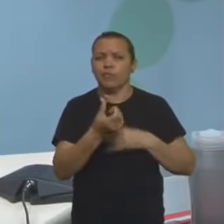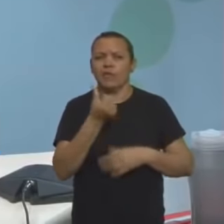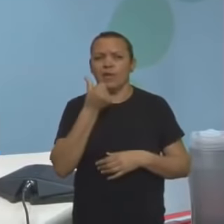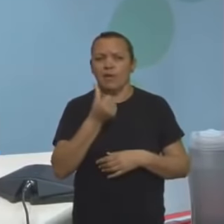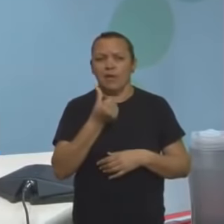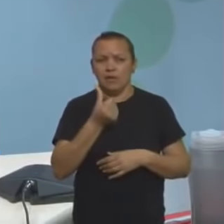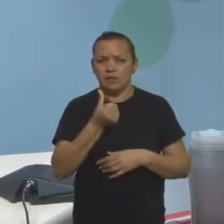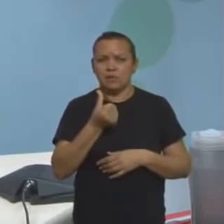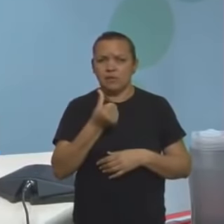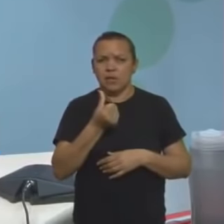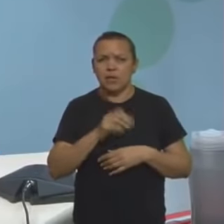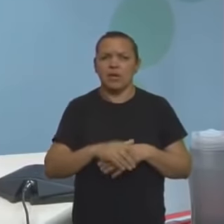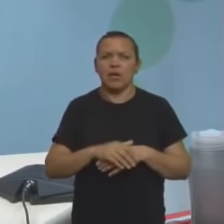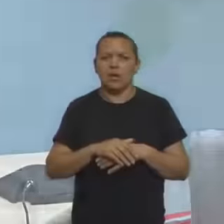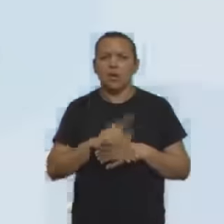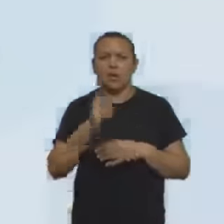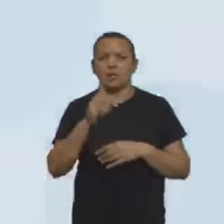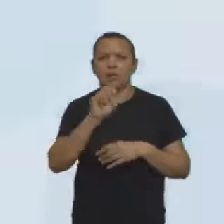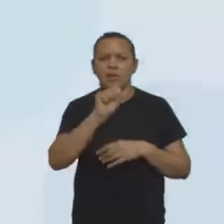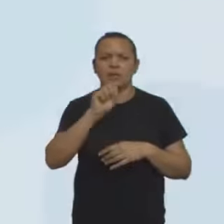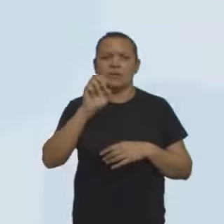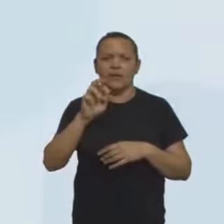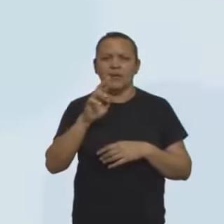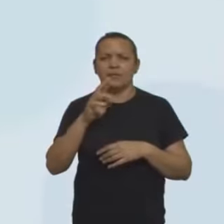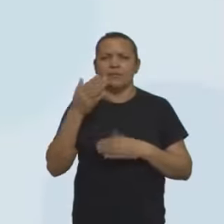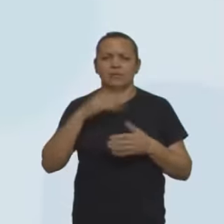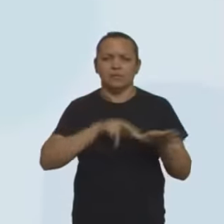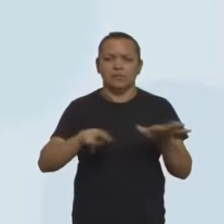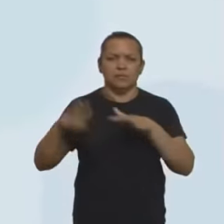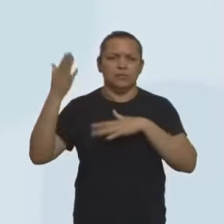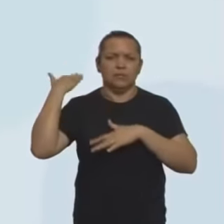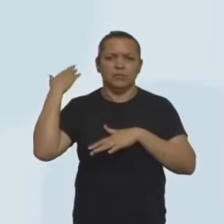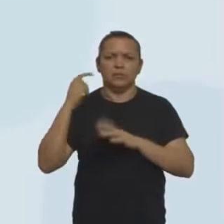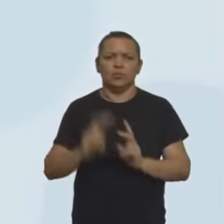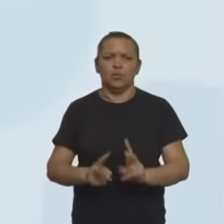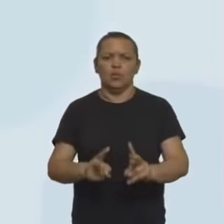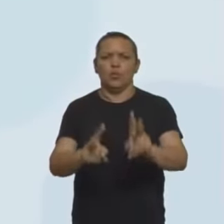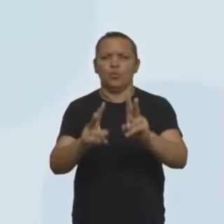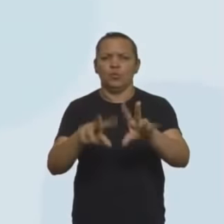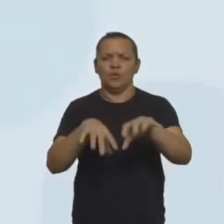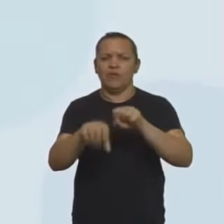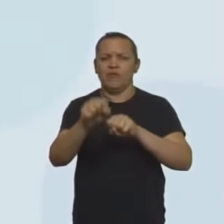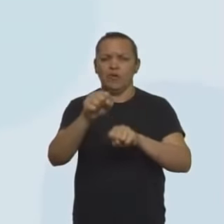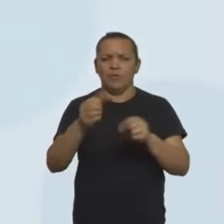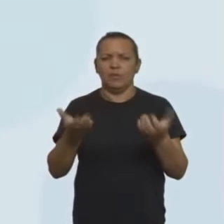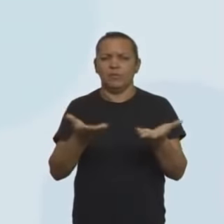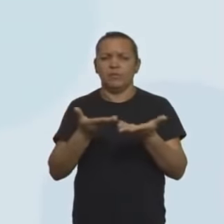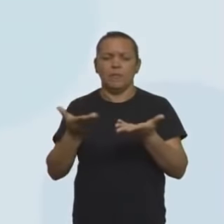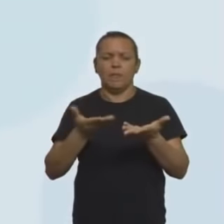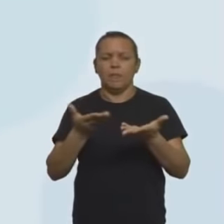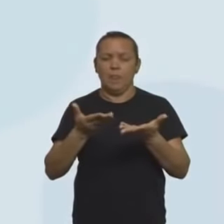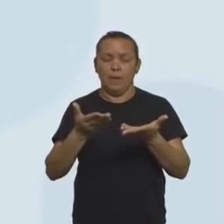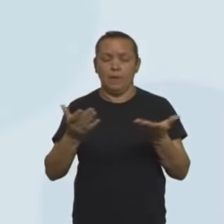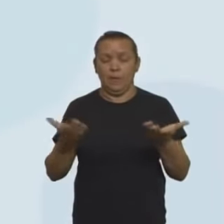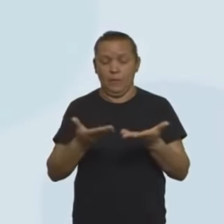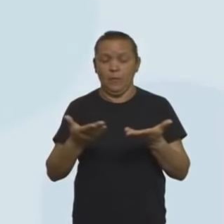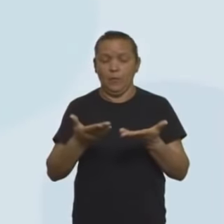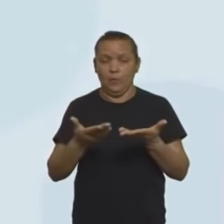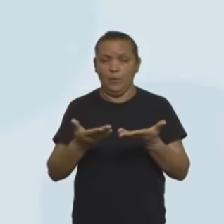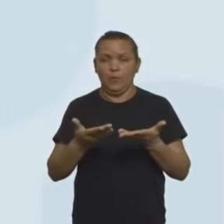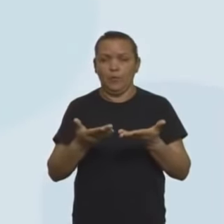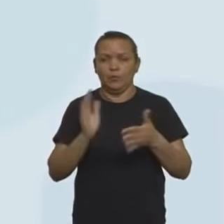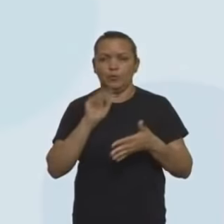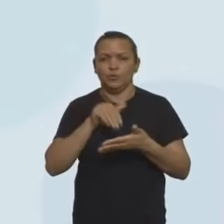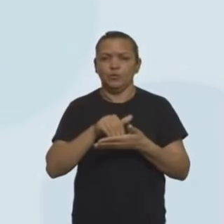como a gente teve o SARESP na semana passada, a gente está dando continuidade para essa formação durante essa semana agora, né? Então, hoje é o nosso